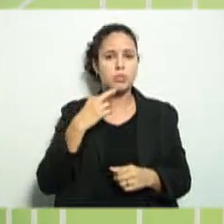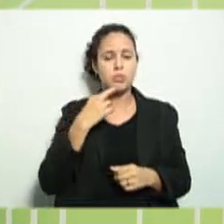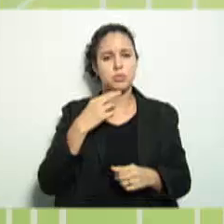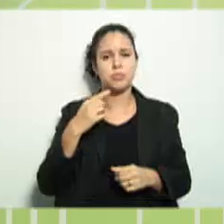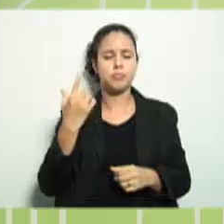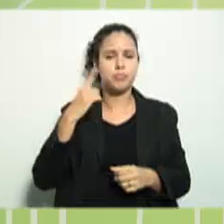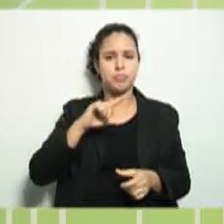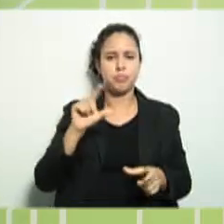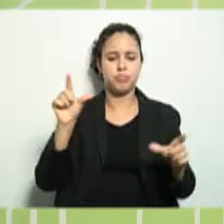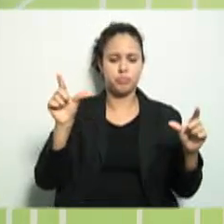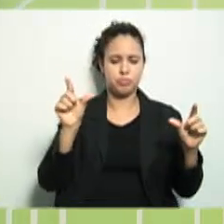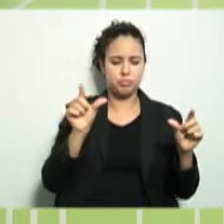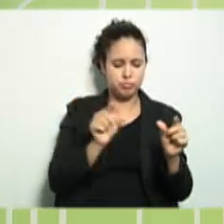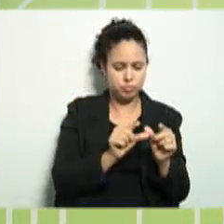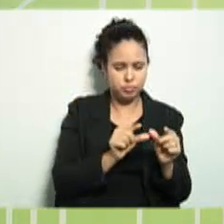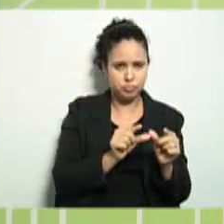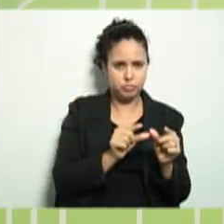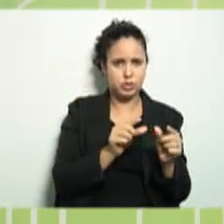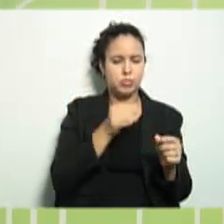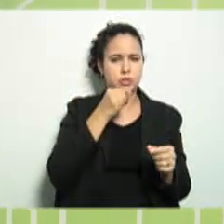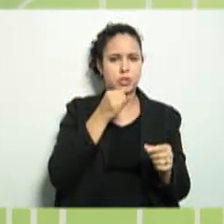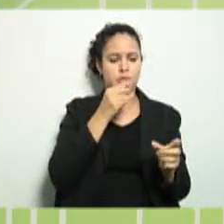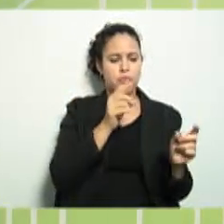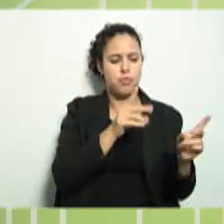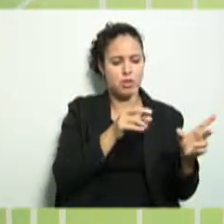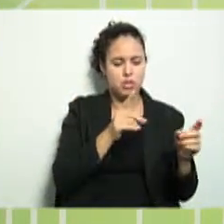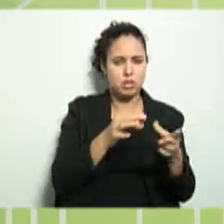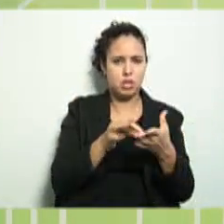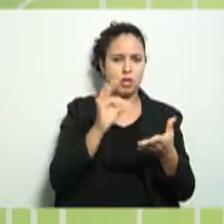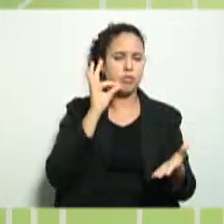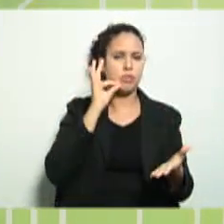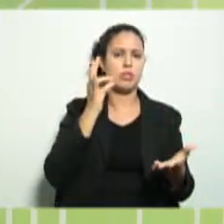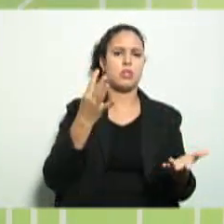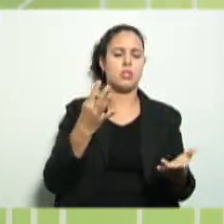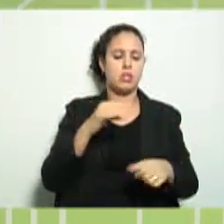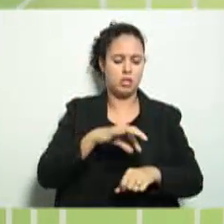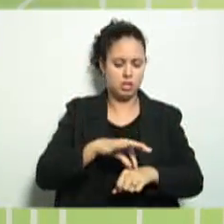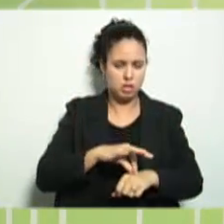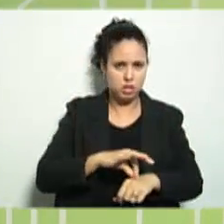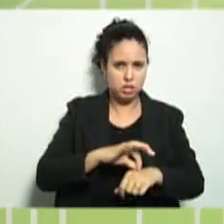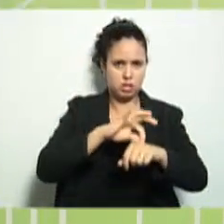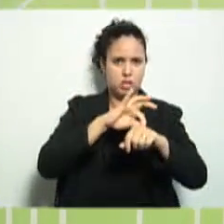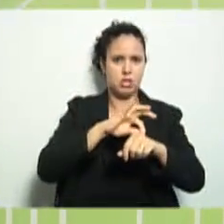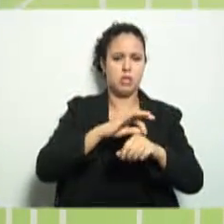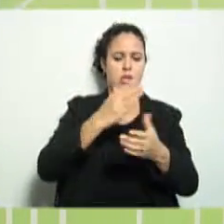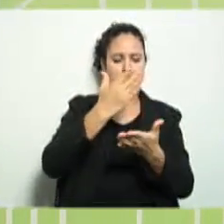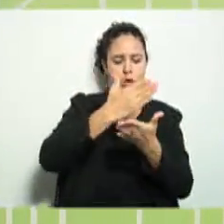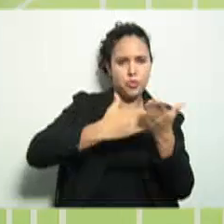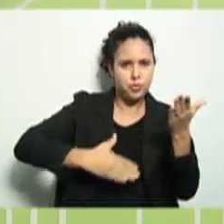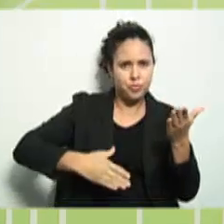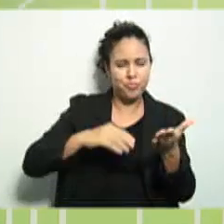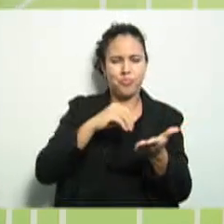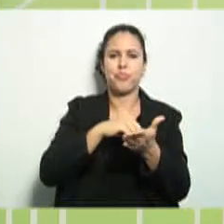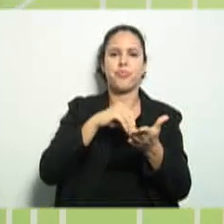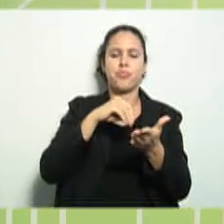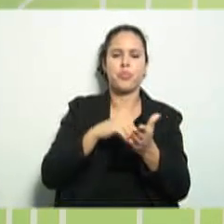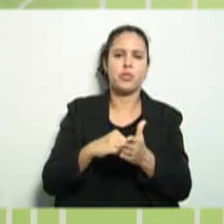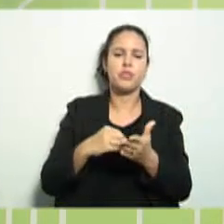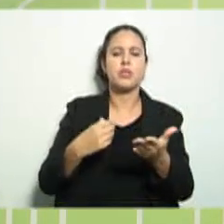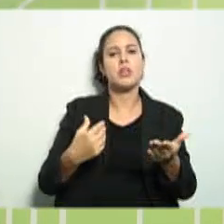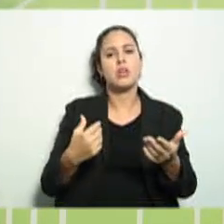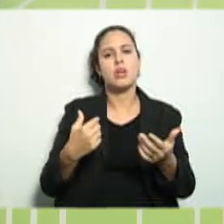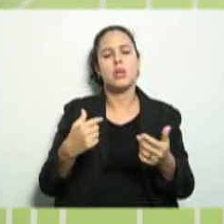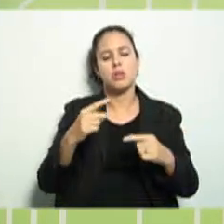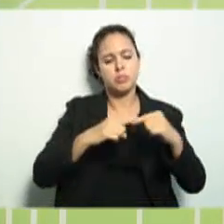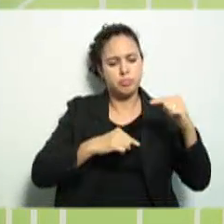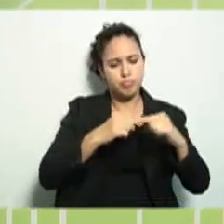do momento que a gente vende o café em grão, a soja em grão, a carne mal cortada e outros produtos